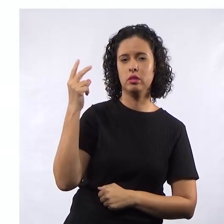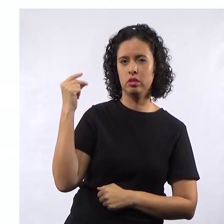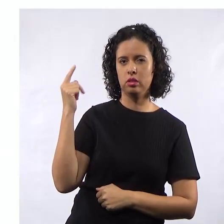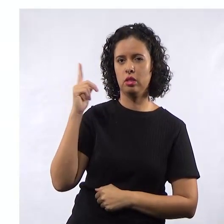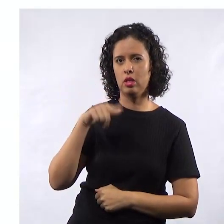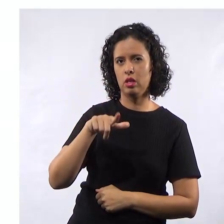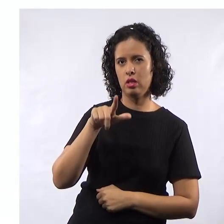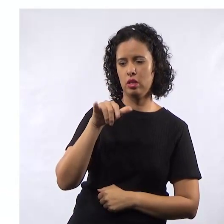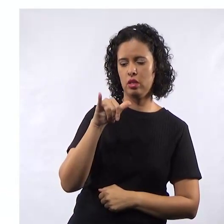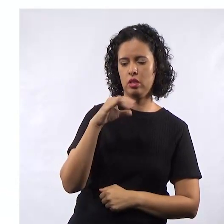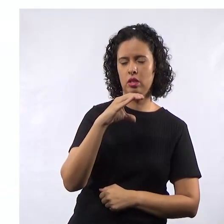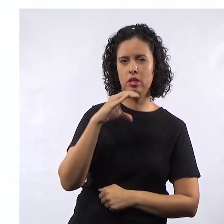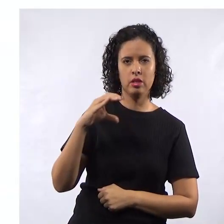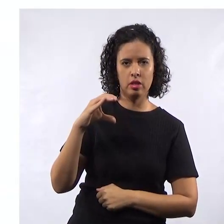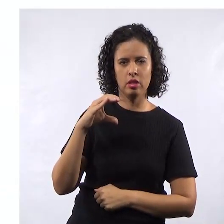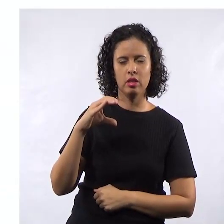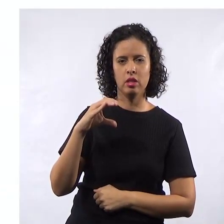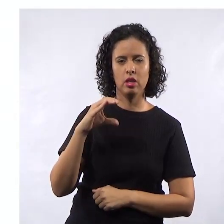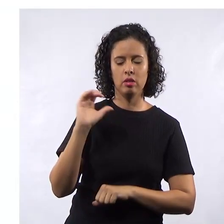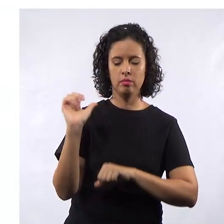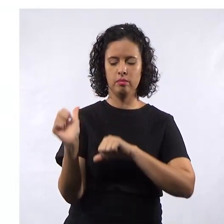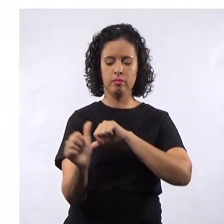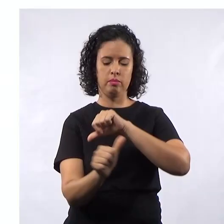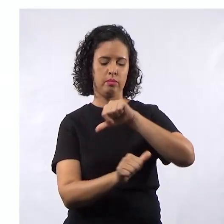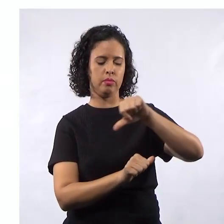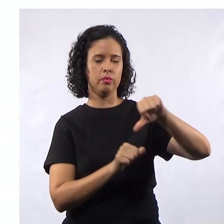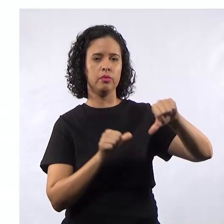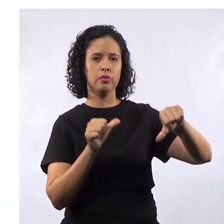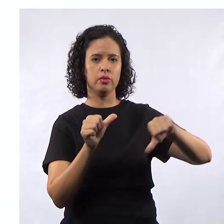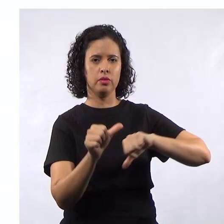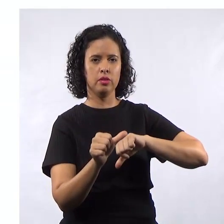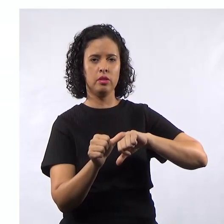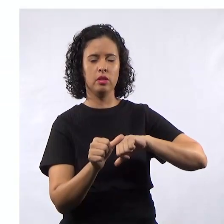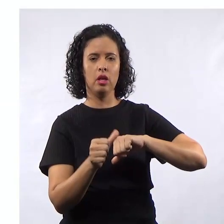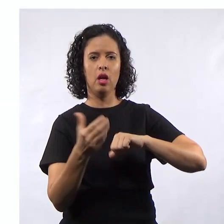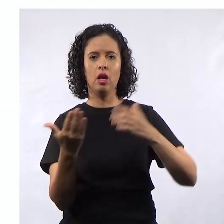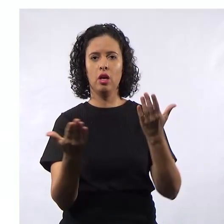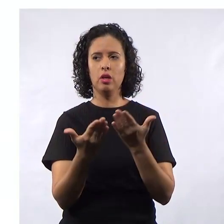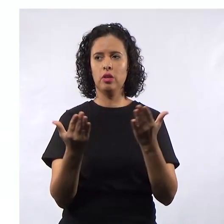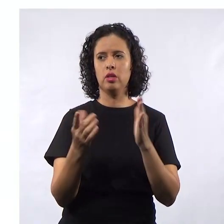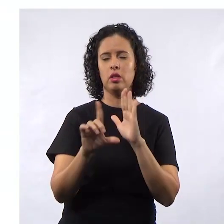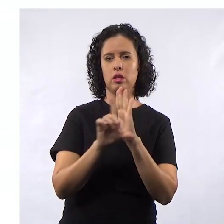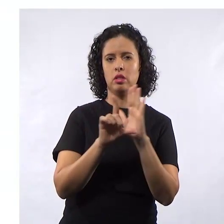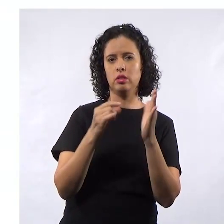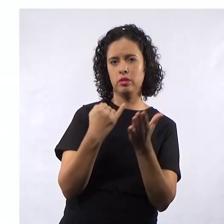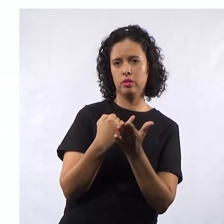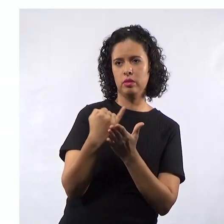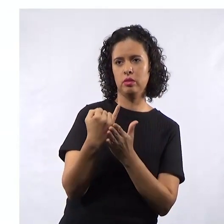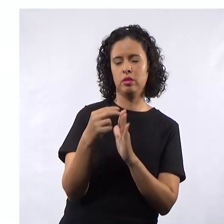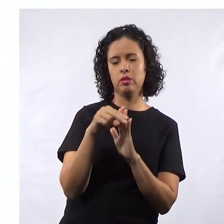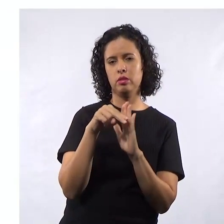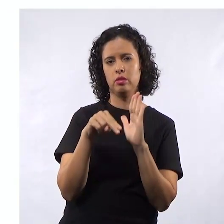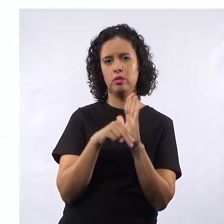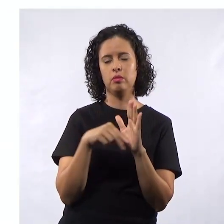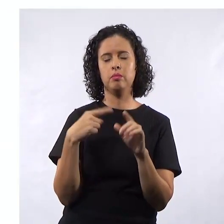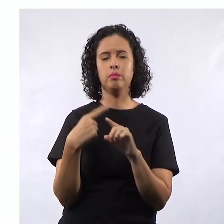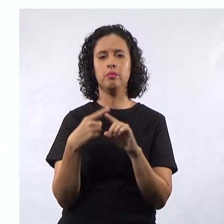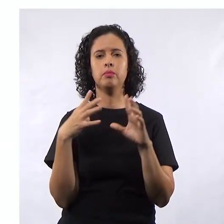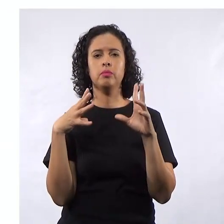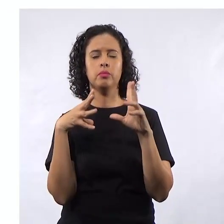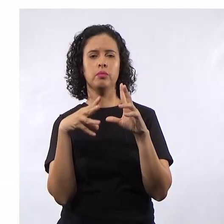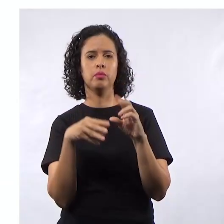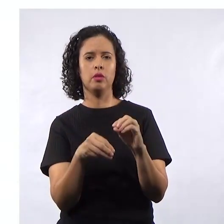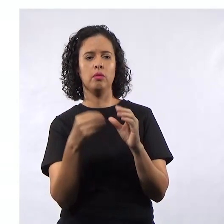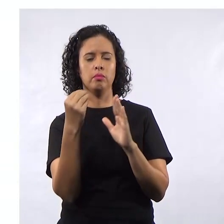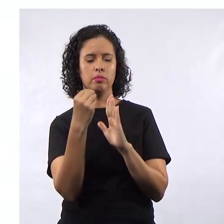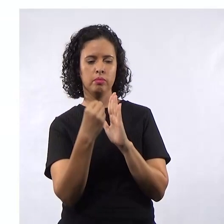ela era LIC, Lei de Introdução ao Código Civil, e aí ela foi modificada e passou a ser a Lei de Introdução às Normas, porque ela abrange todo